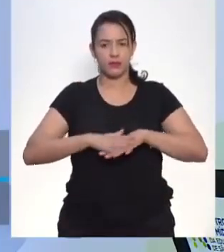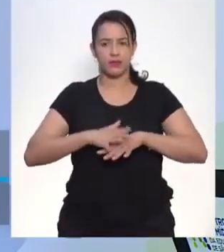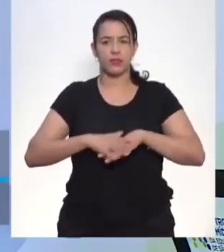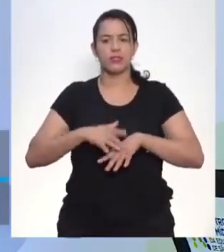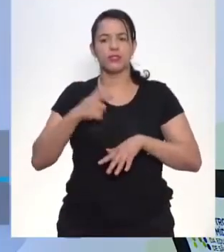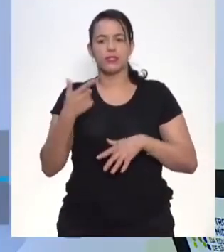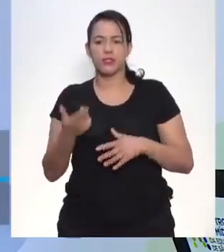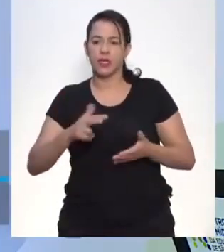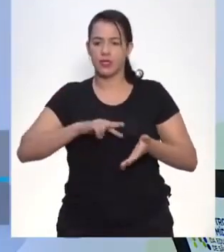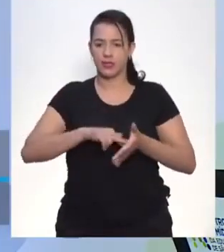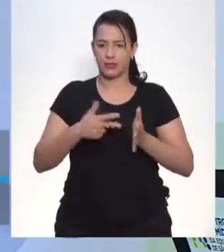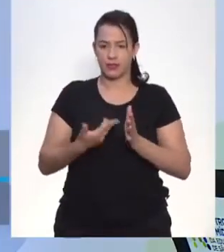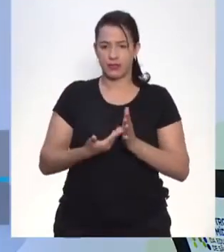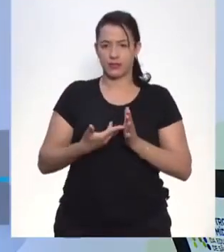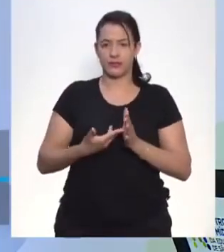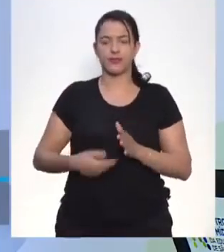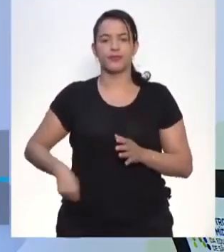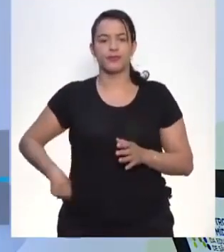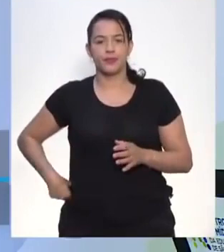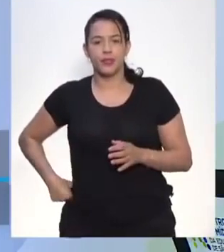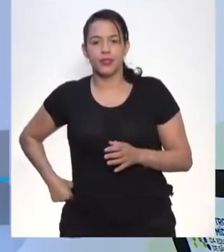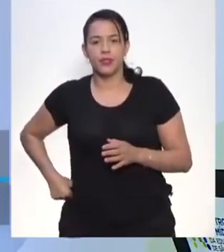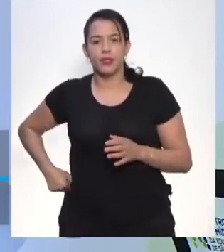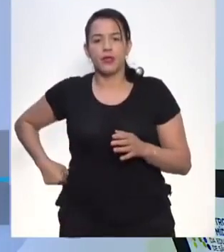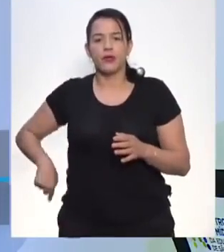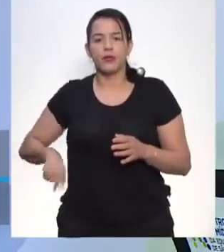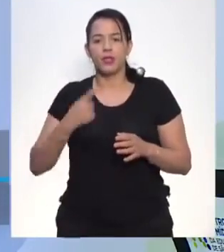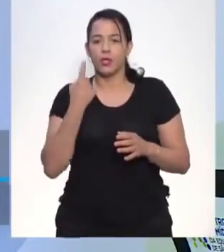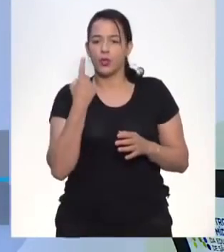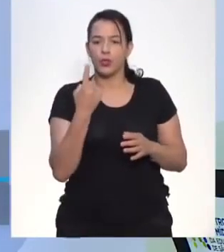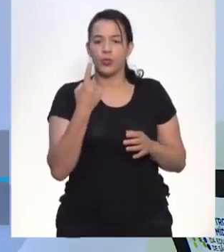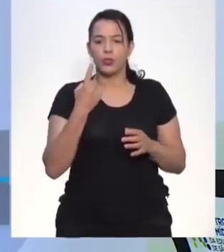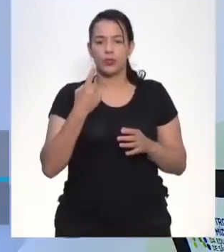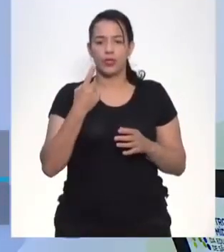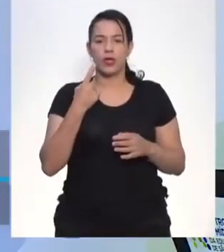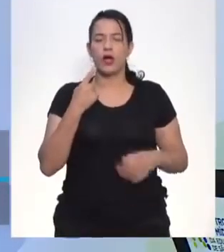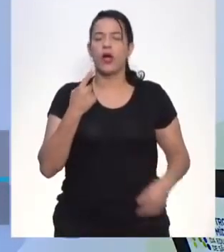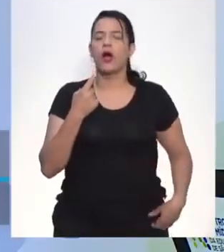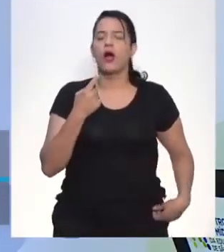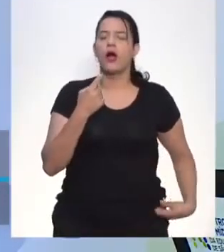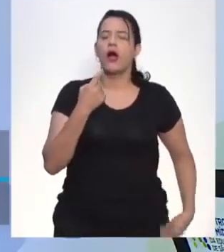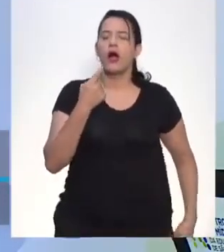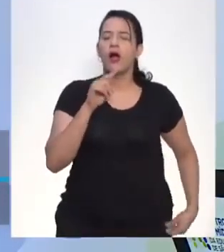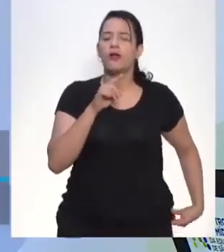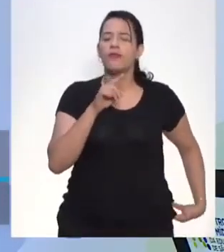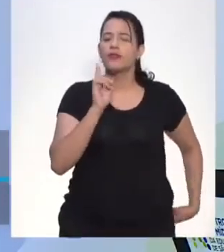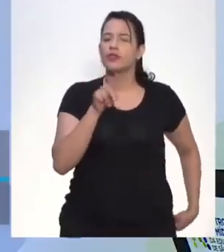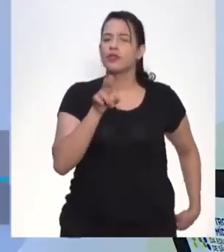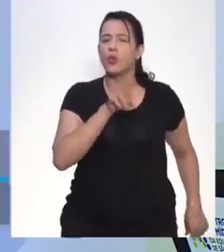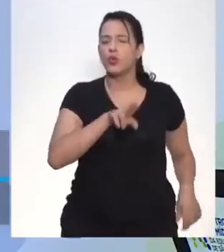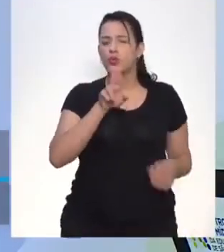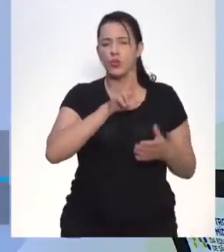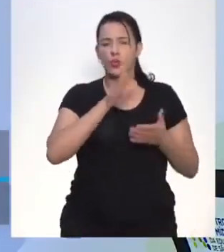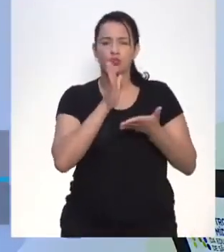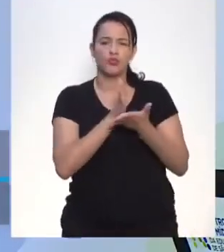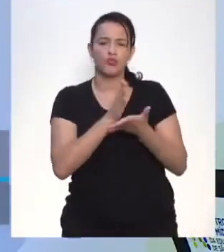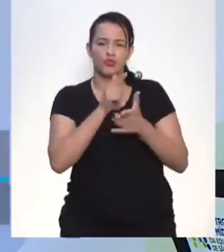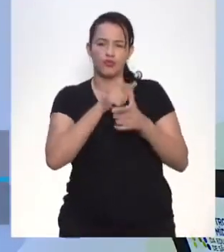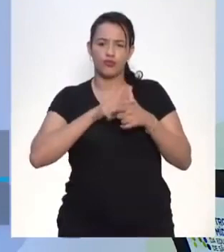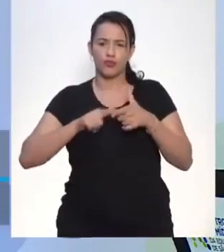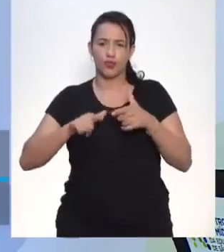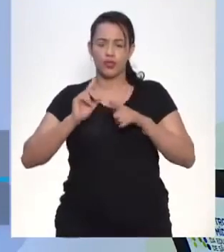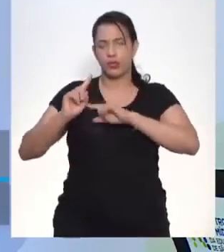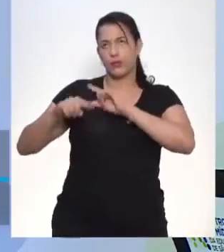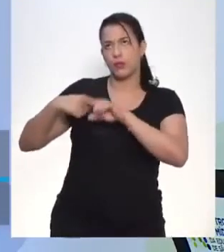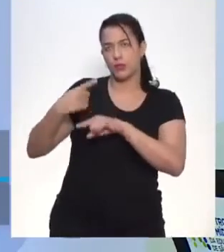da interpretação. Porque em um exercício eu usei o divisor e por que no outro eu tenho que utilizar um múltiplo? No primeiro eu usei o